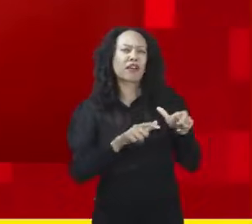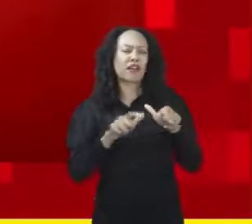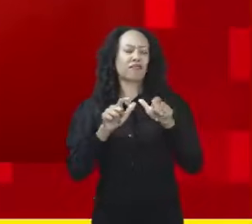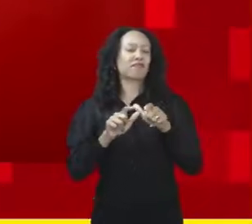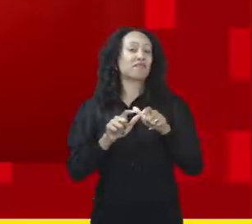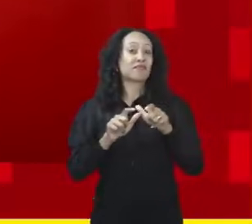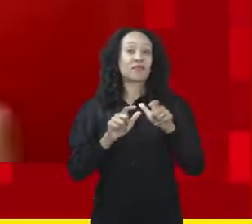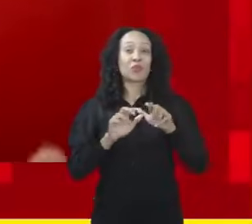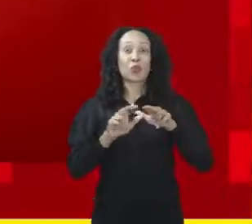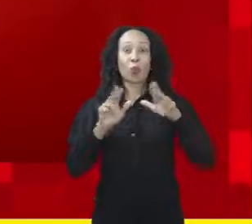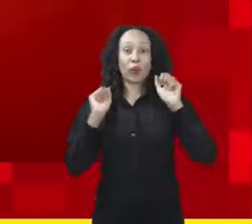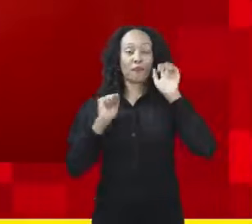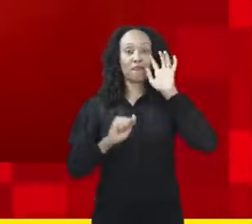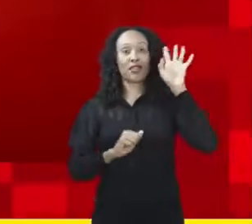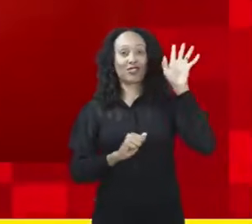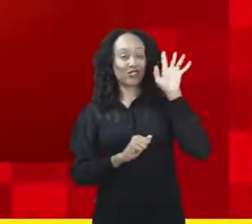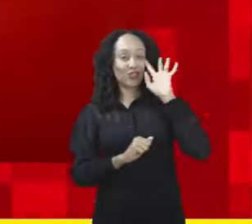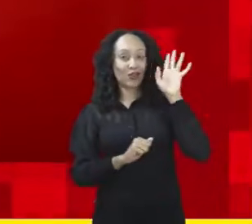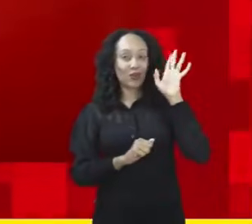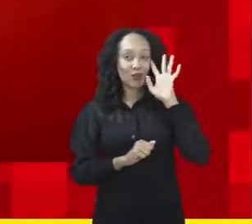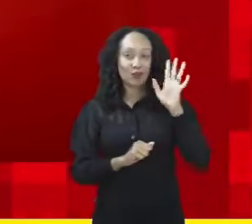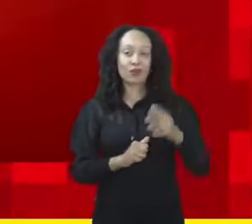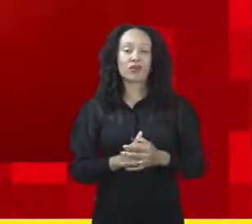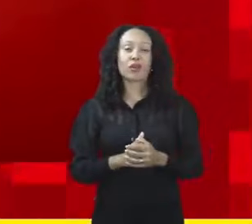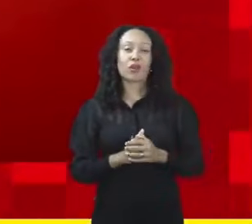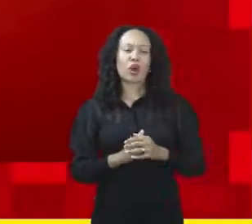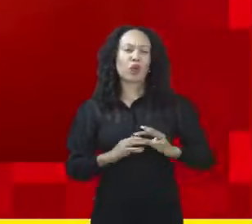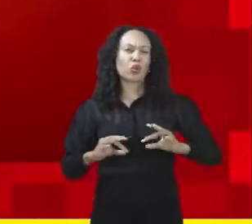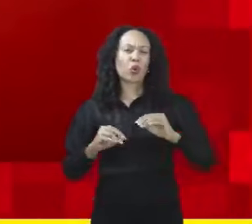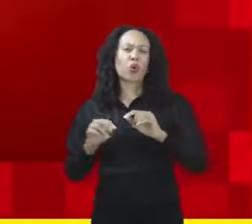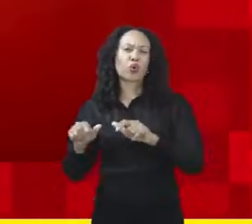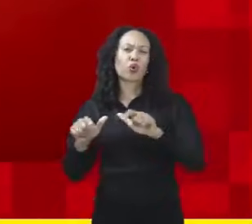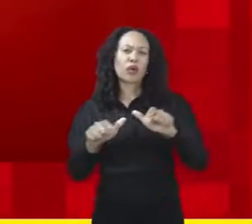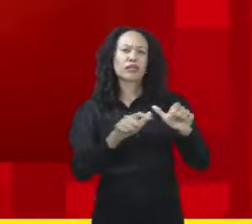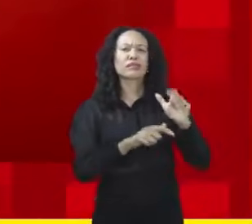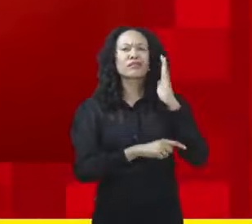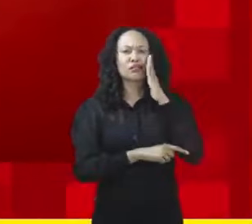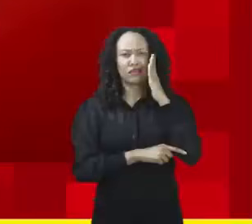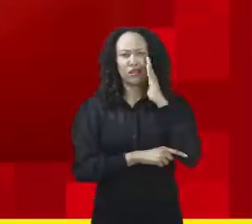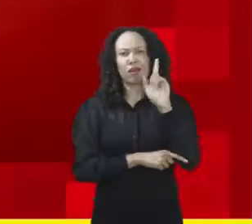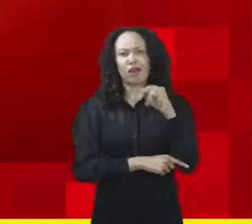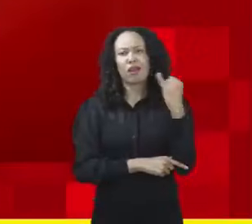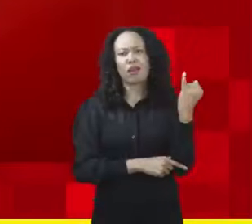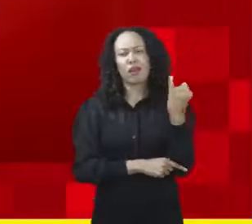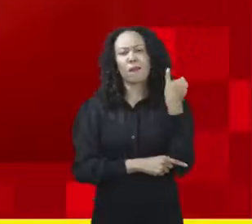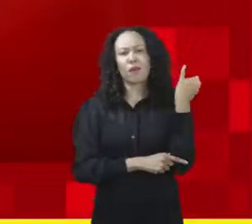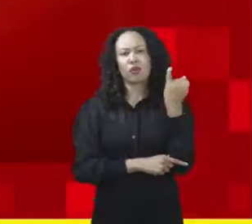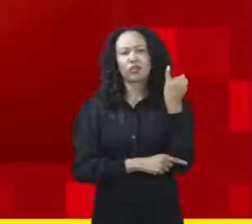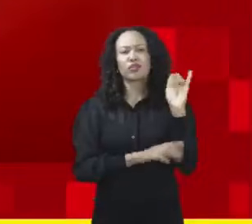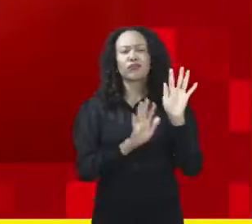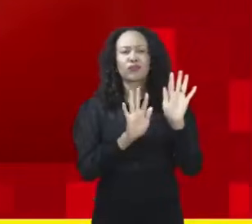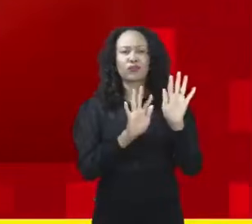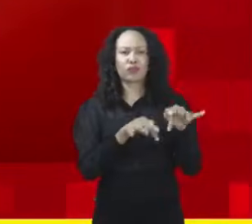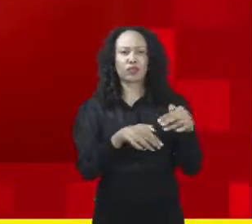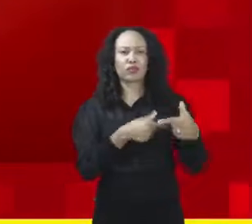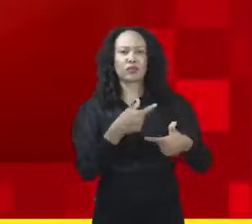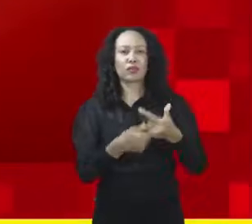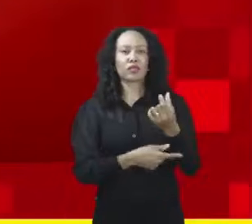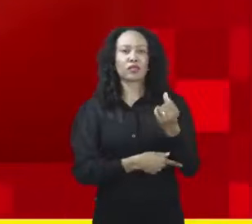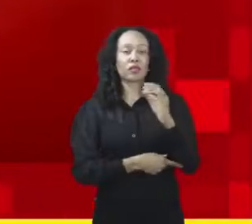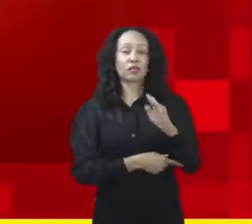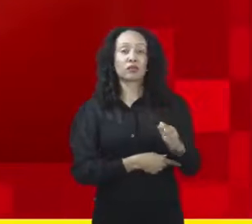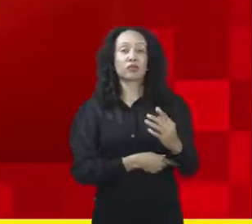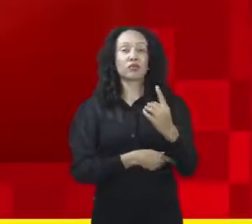porque em todos os setores, né, a gente sabe o quão importante é o fim da escala 6 por 1, e